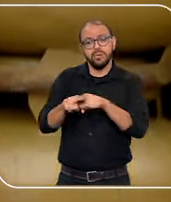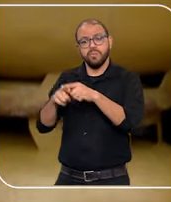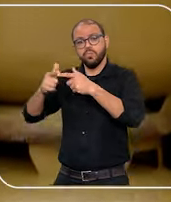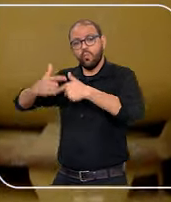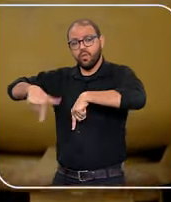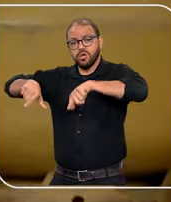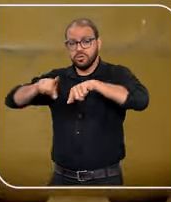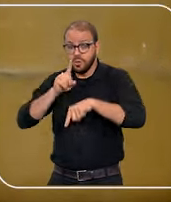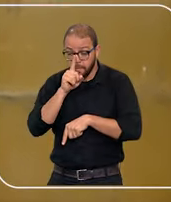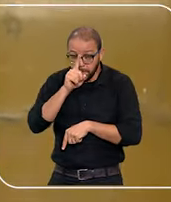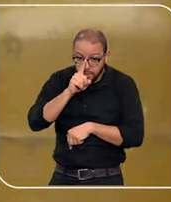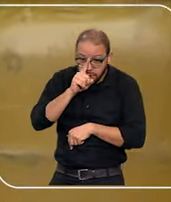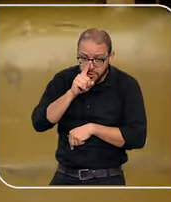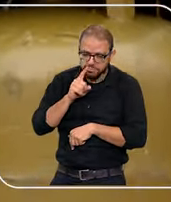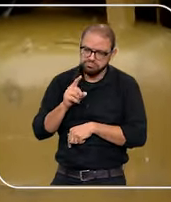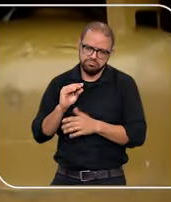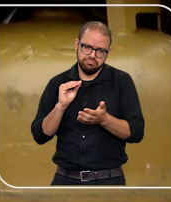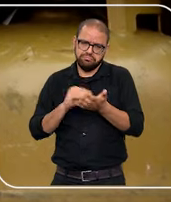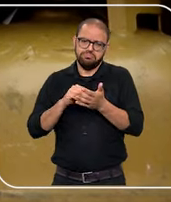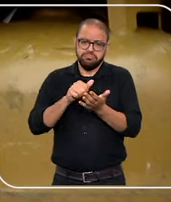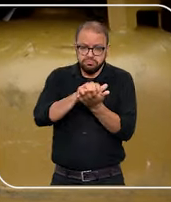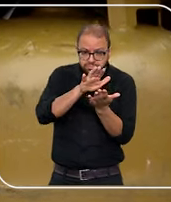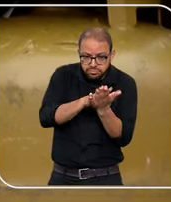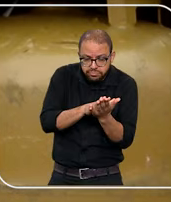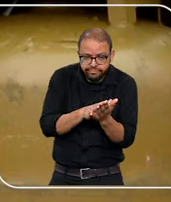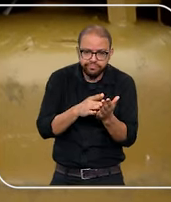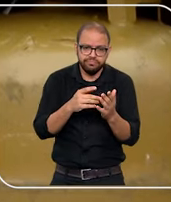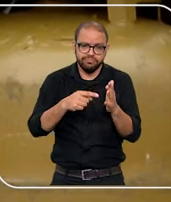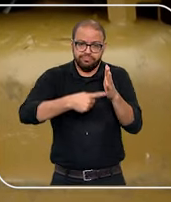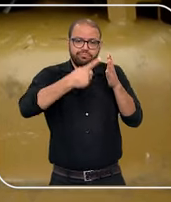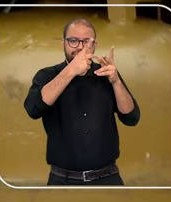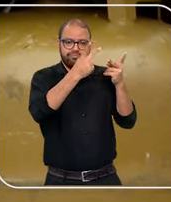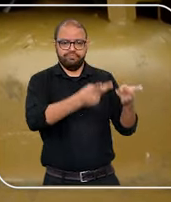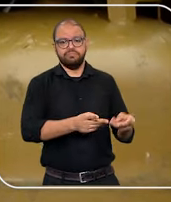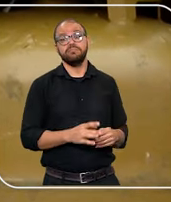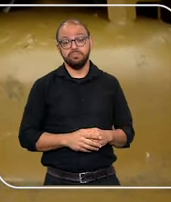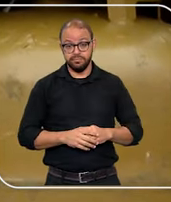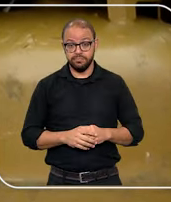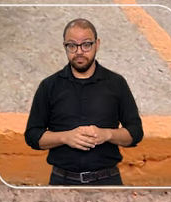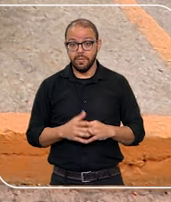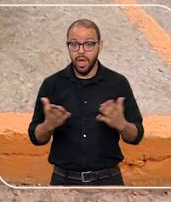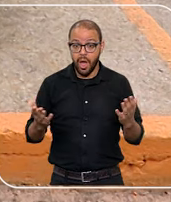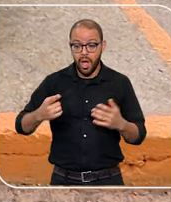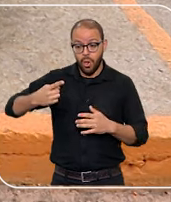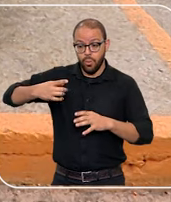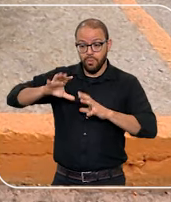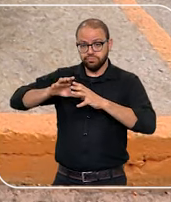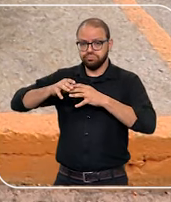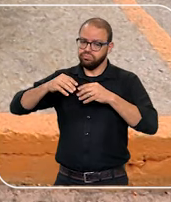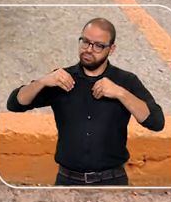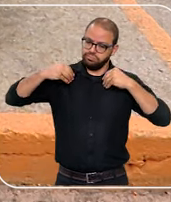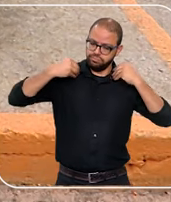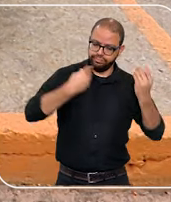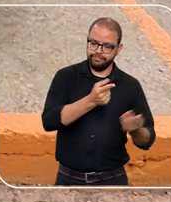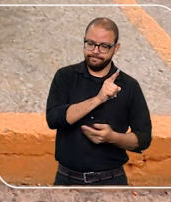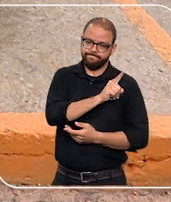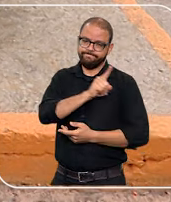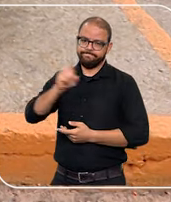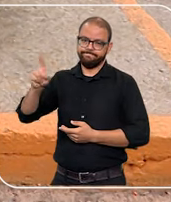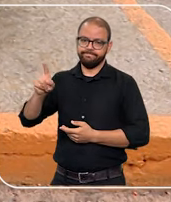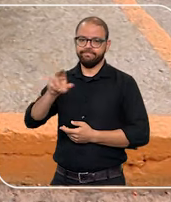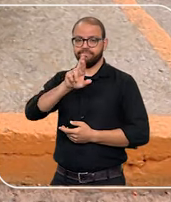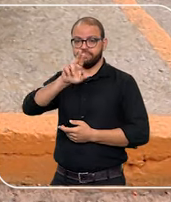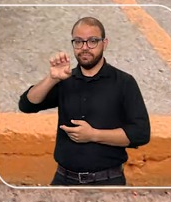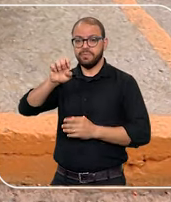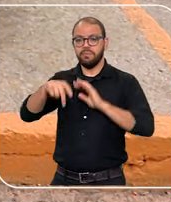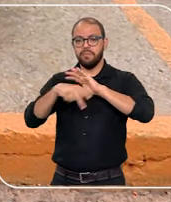vazios como um ato perigoso e passível de ser multado na primeira visita. Desta forma, a primeira turma negou o provimento